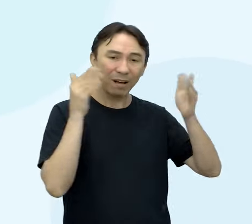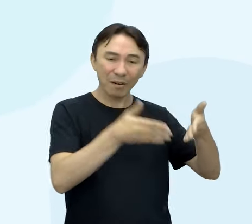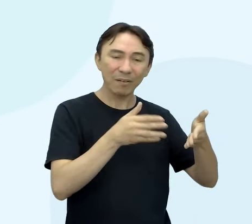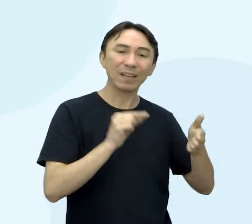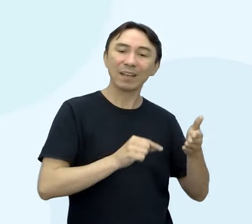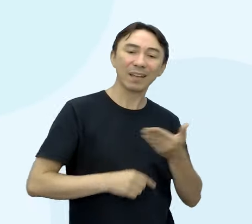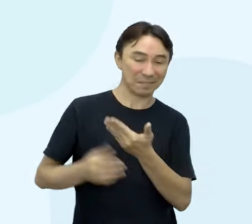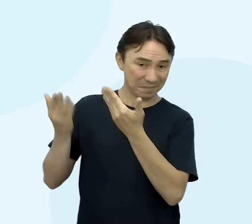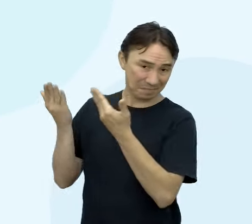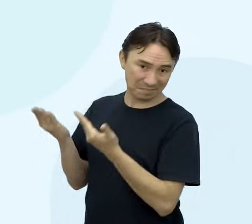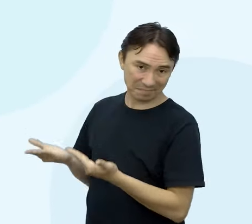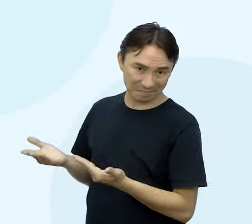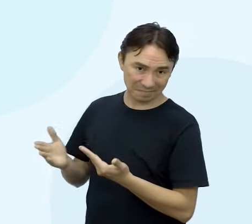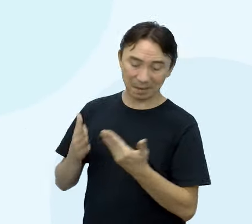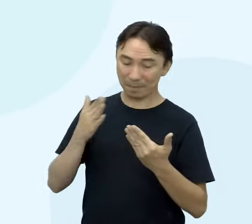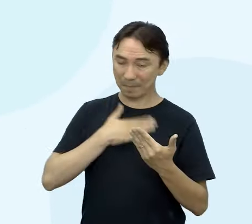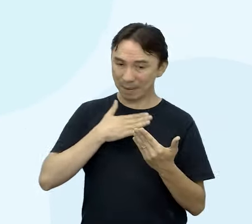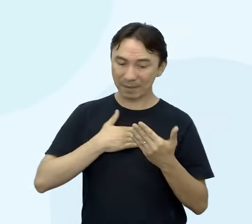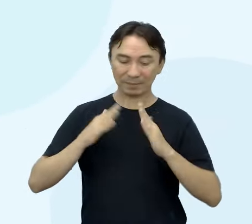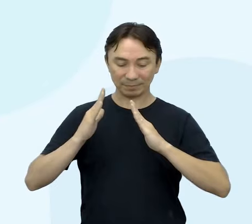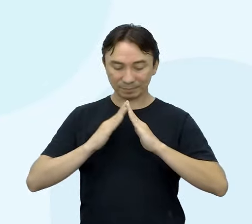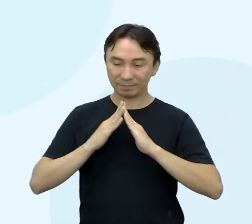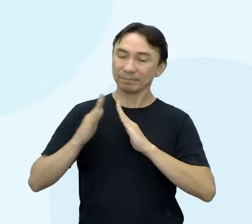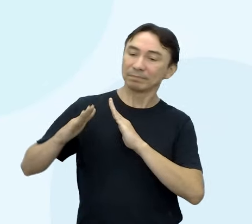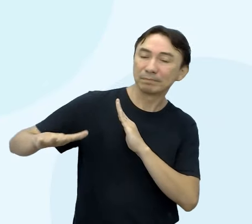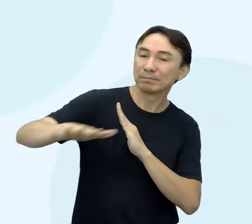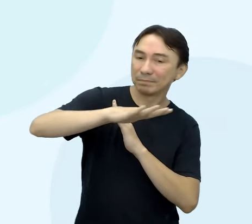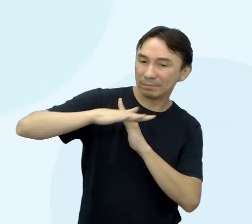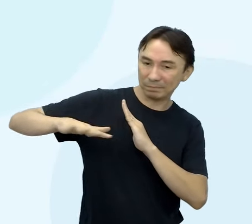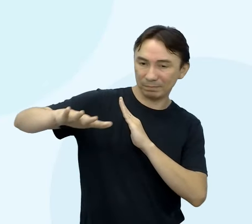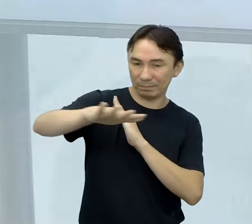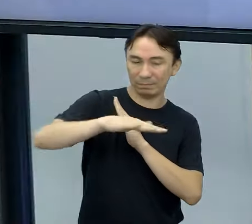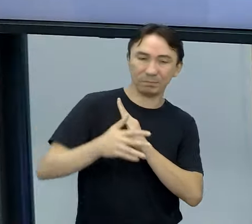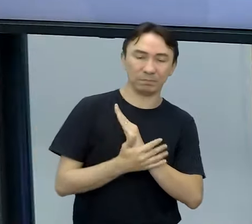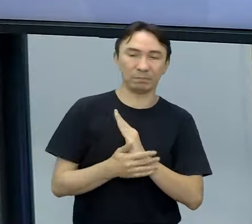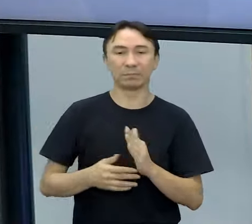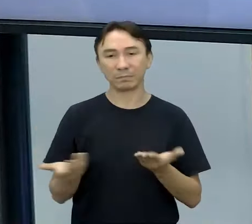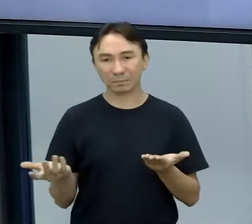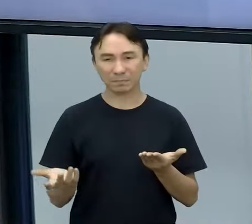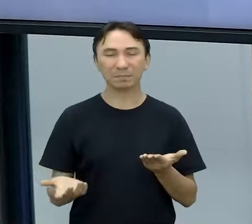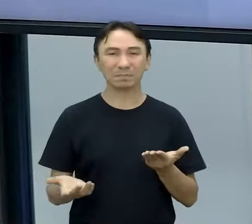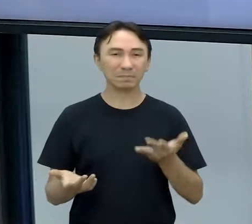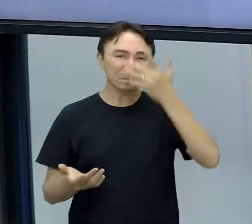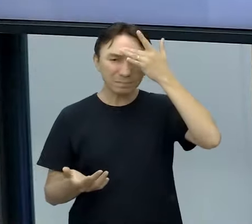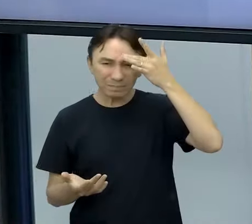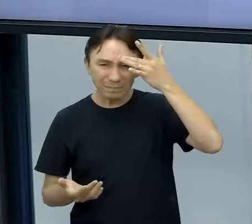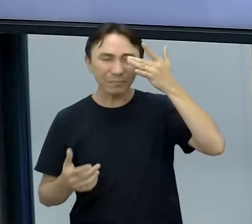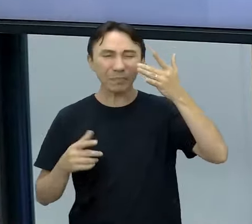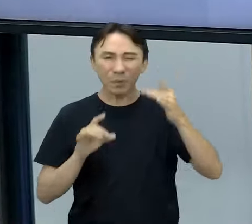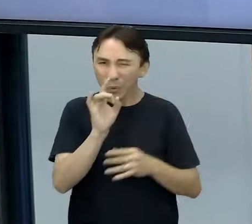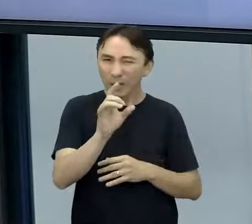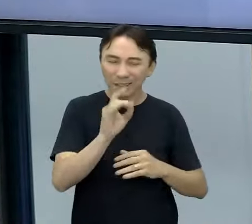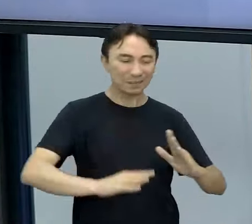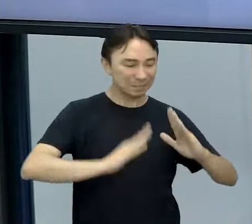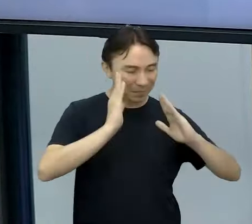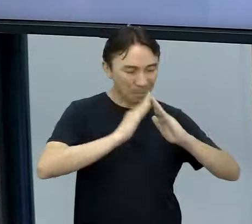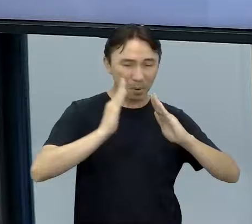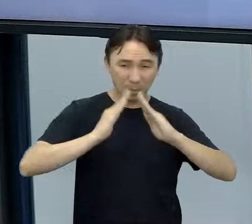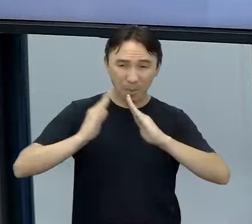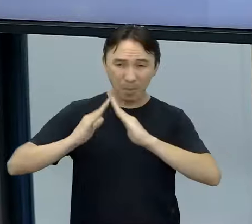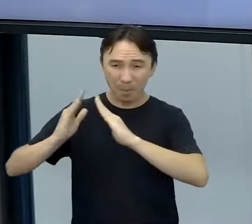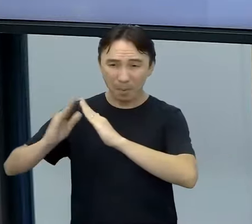de uma região. Então, quando eu fico pensando, né, público-alvo, tô pensando em todo mundo dessas casinhas. Será que na hora que eu vou